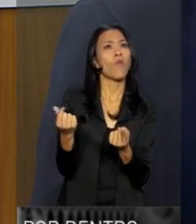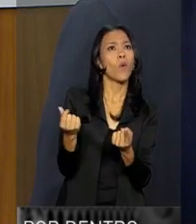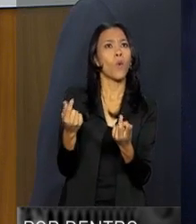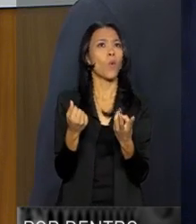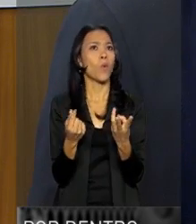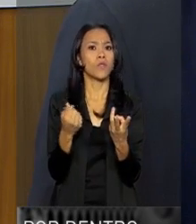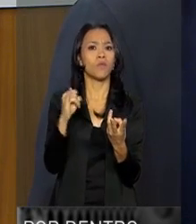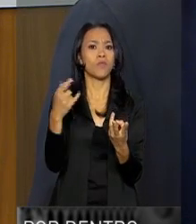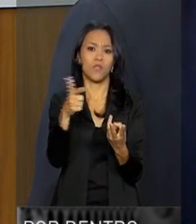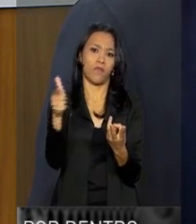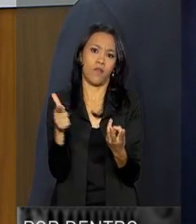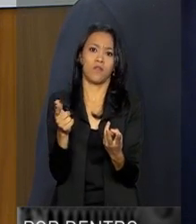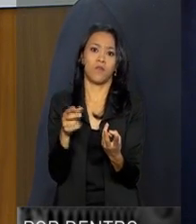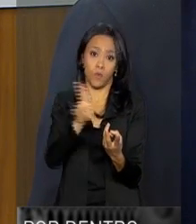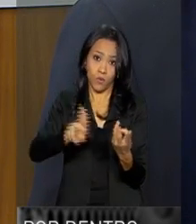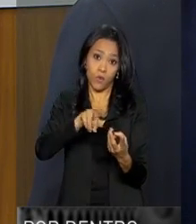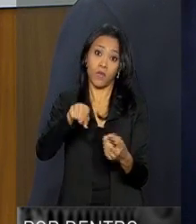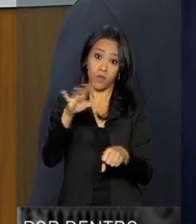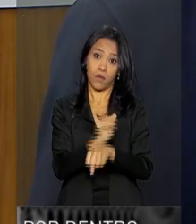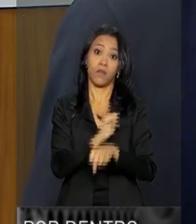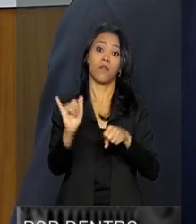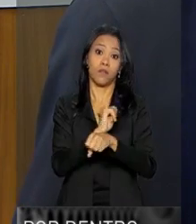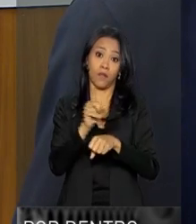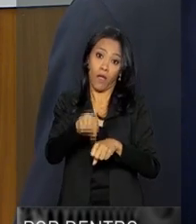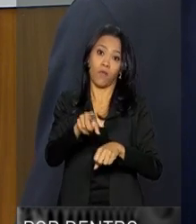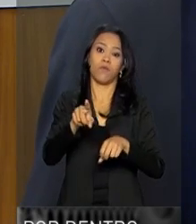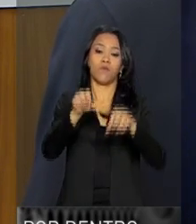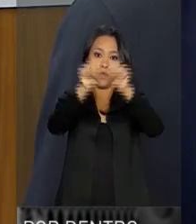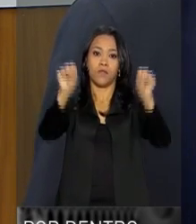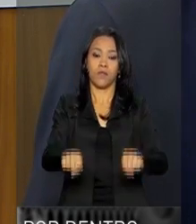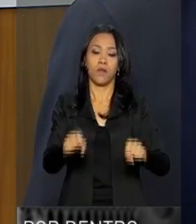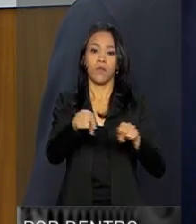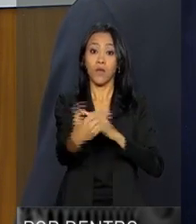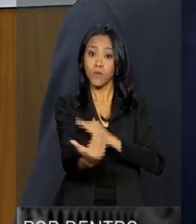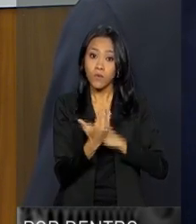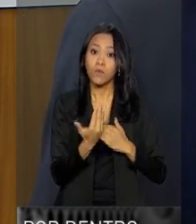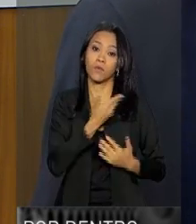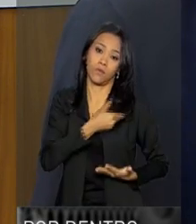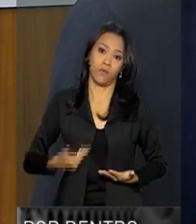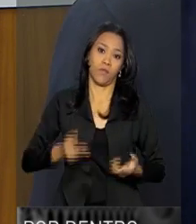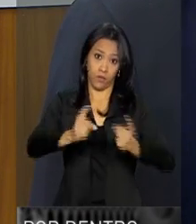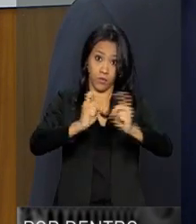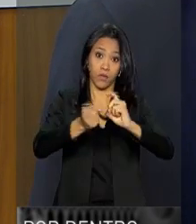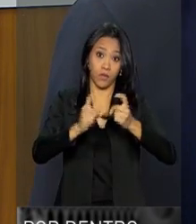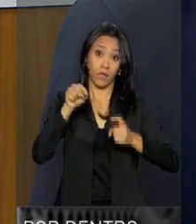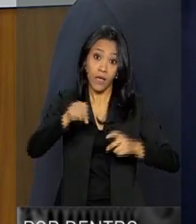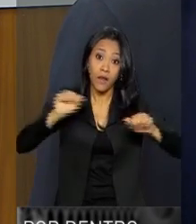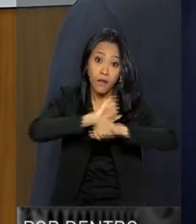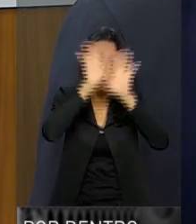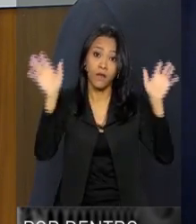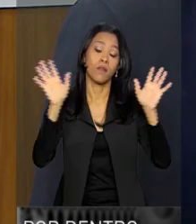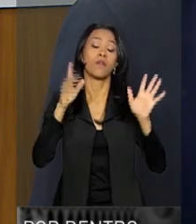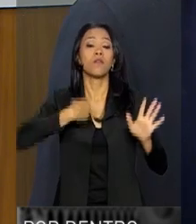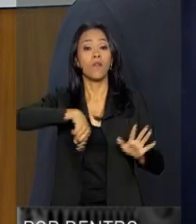o uso da ferramenta mas a gente tem tem isso quer dizer é o uso maciço dessa ferramenta ea transparência que ela traz